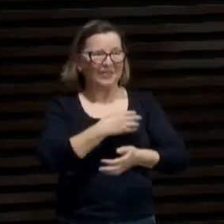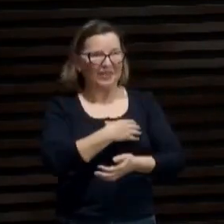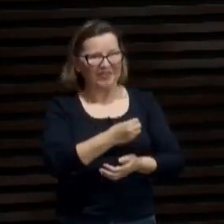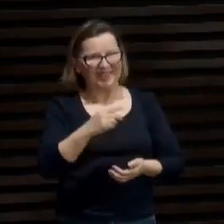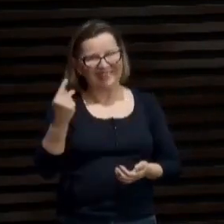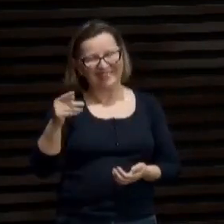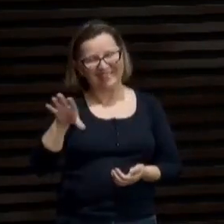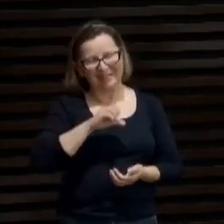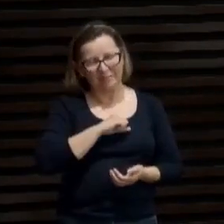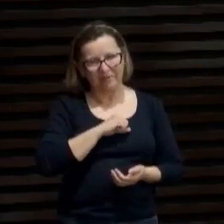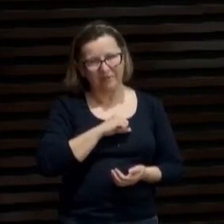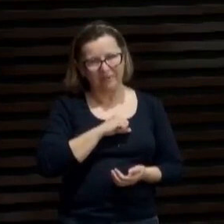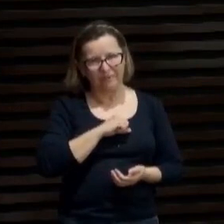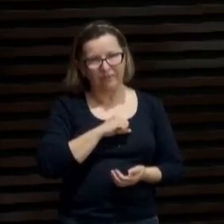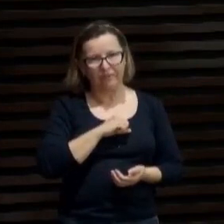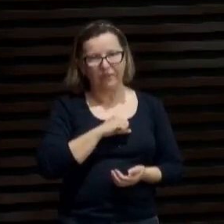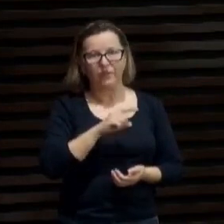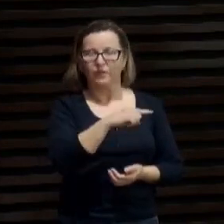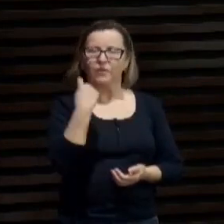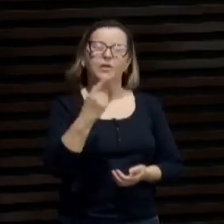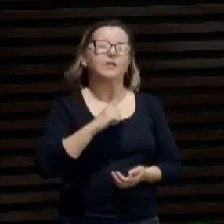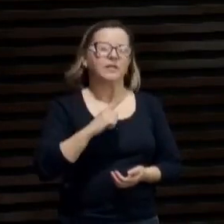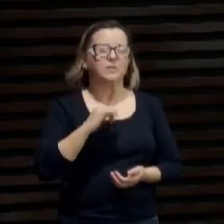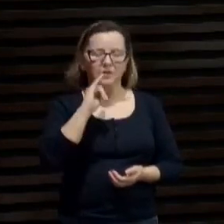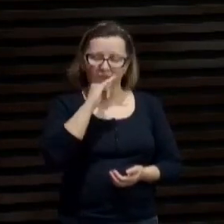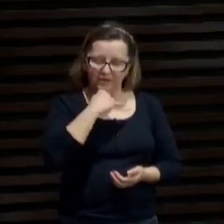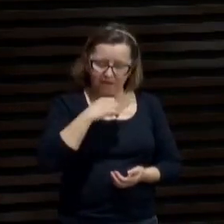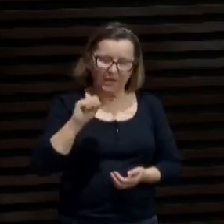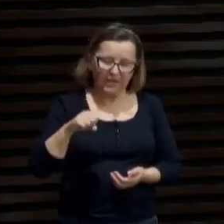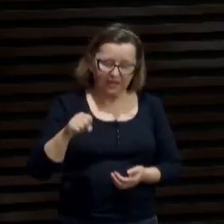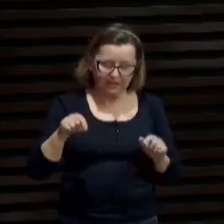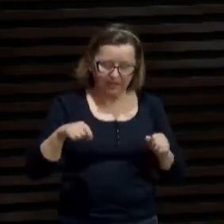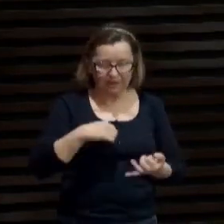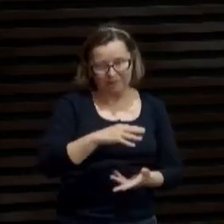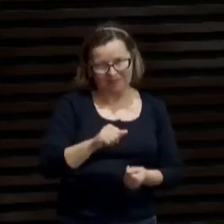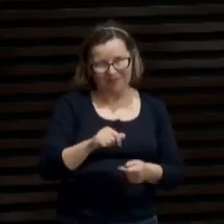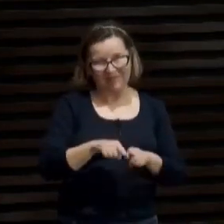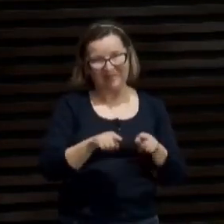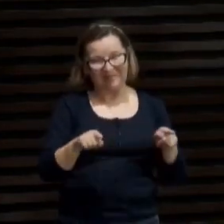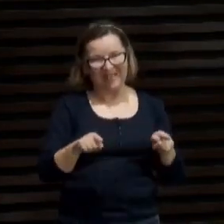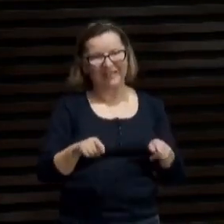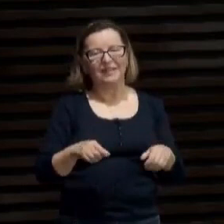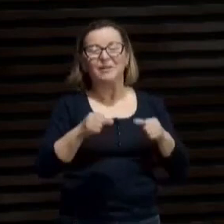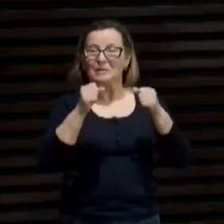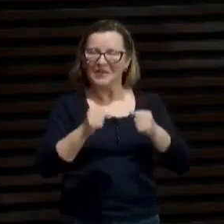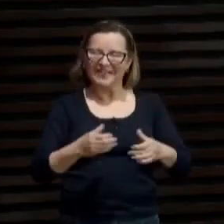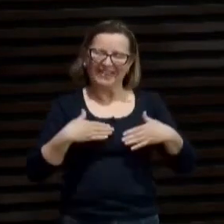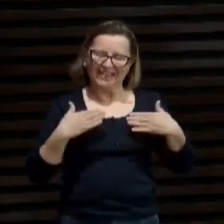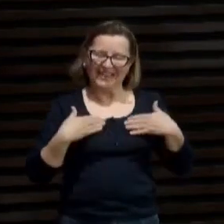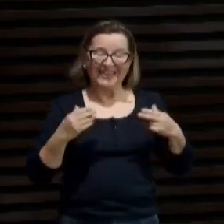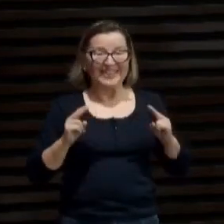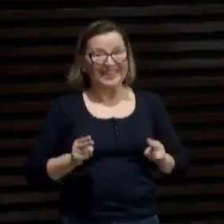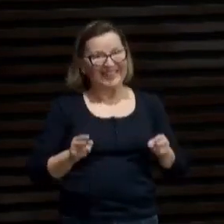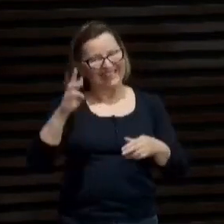Entristecido sim, meus amados. Nós temos tristeza neste mundo caído, mas nós podemos nos alegrar sempre no Senhor.